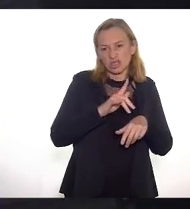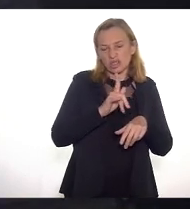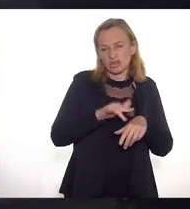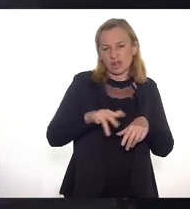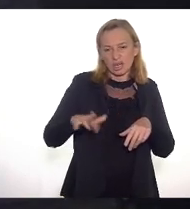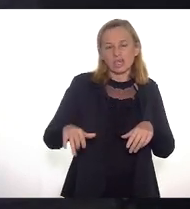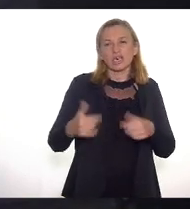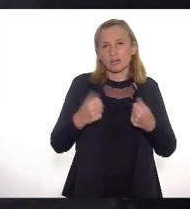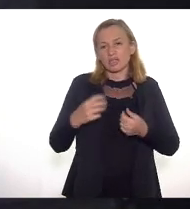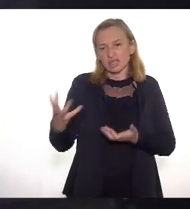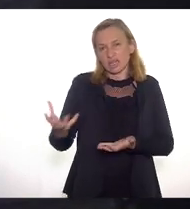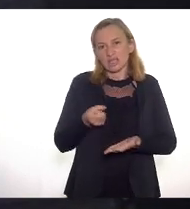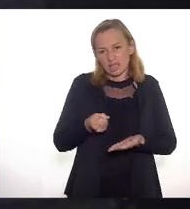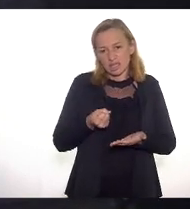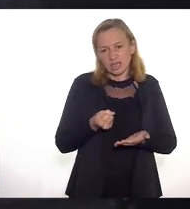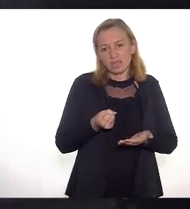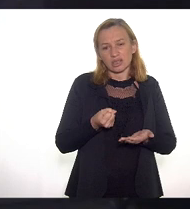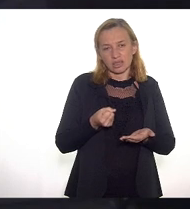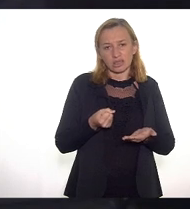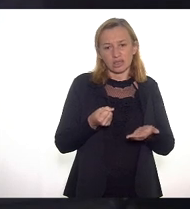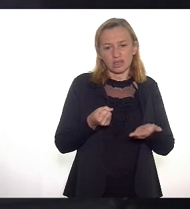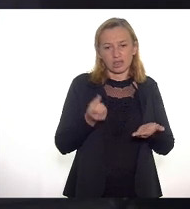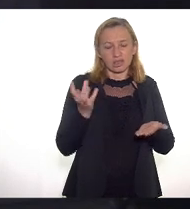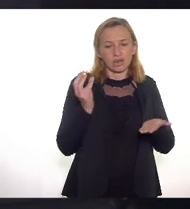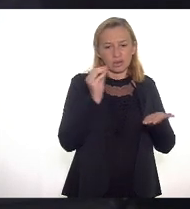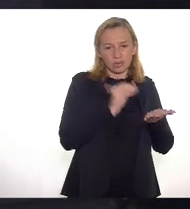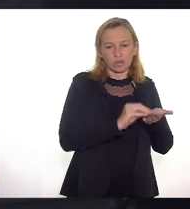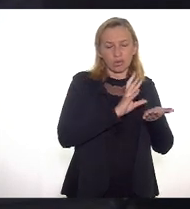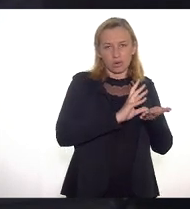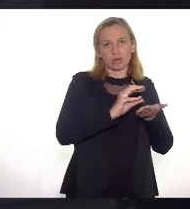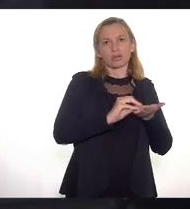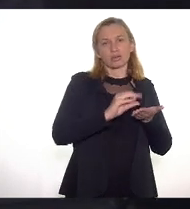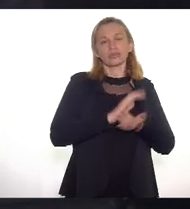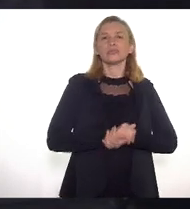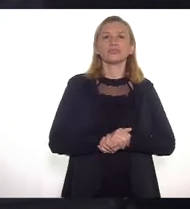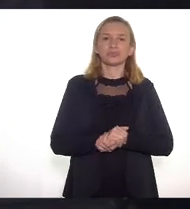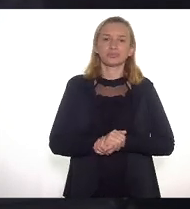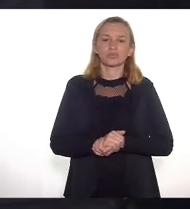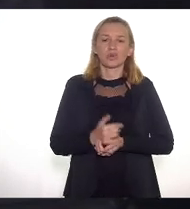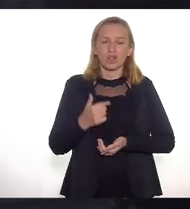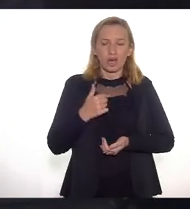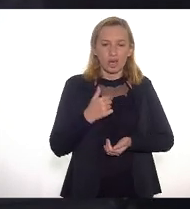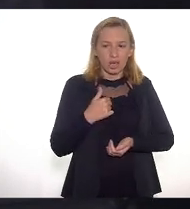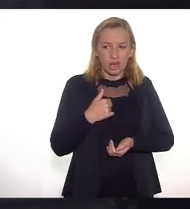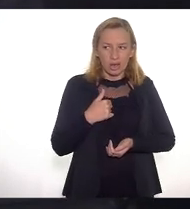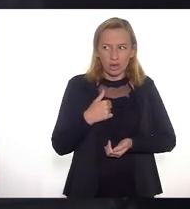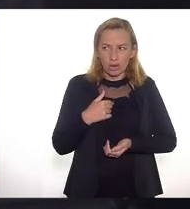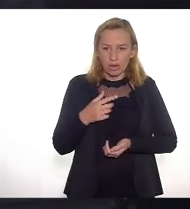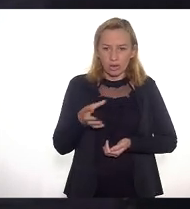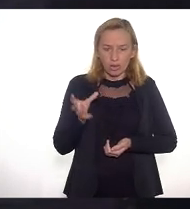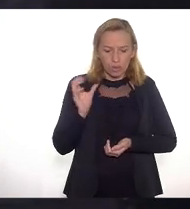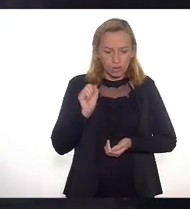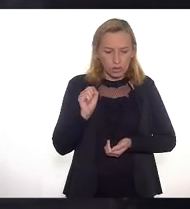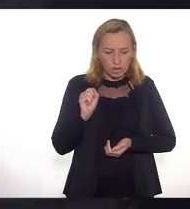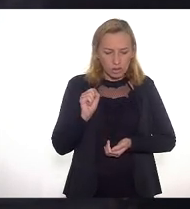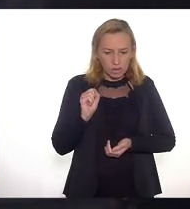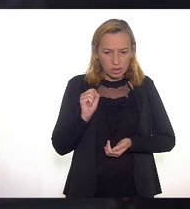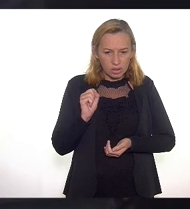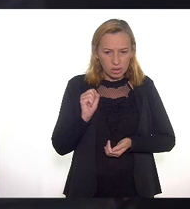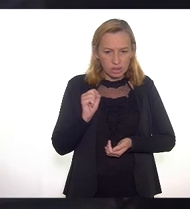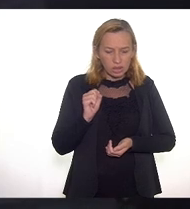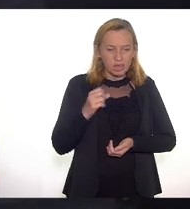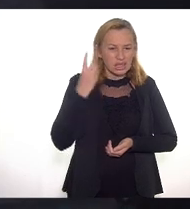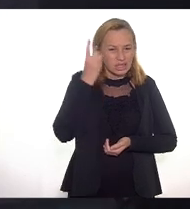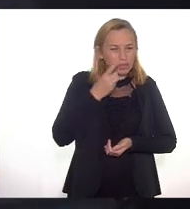e a gente precisa colocar elas nesse rol. Eu ouvi uma fala agora há pouco, uma